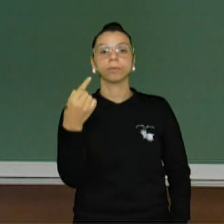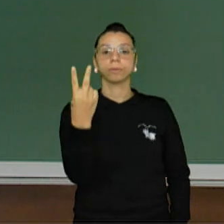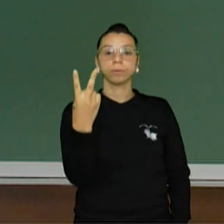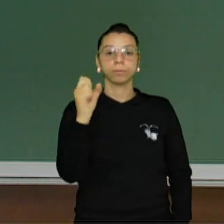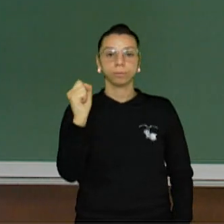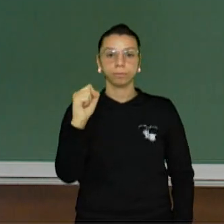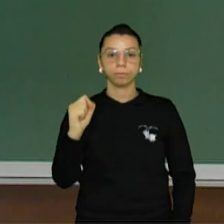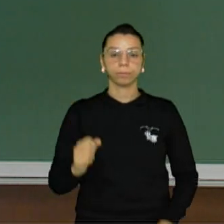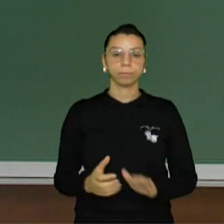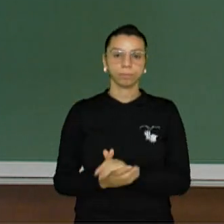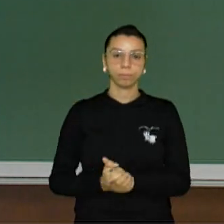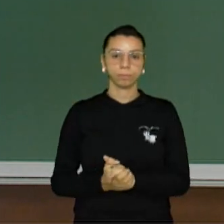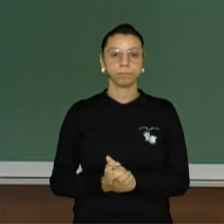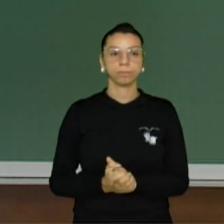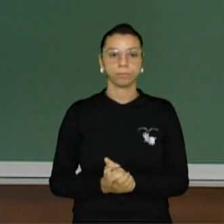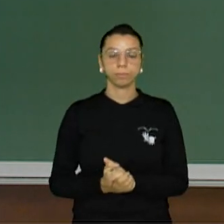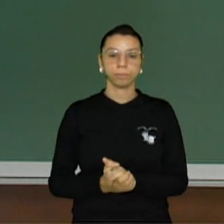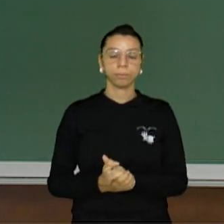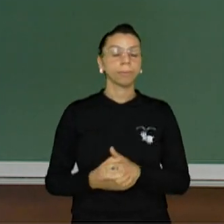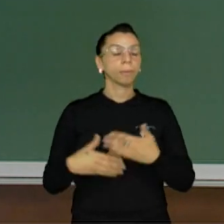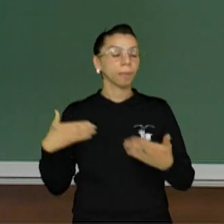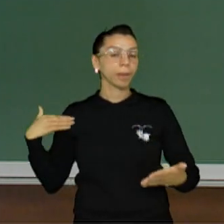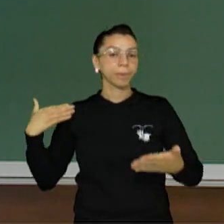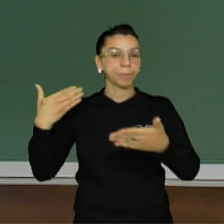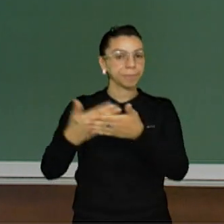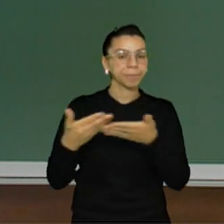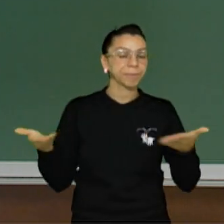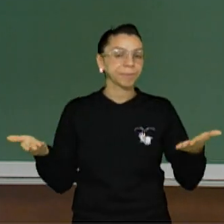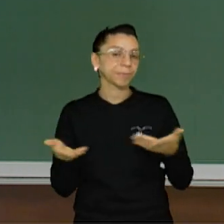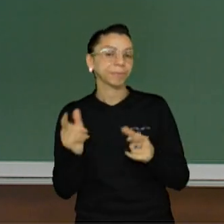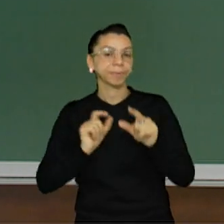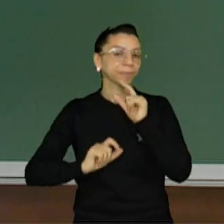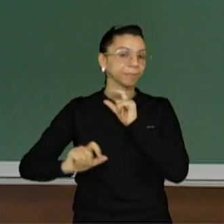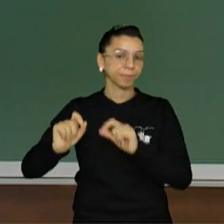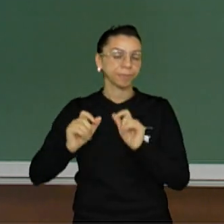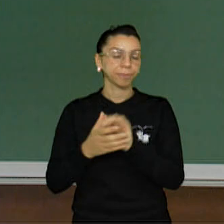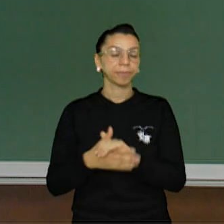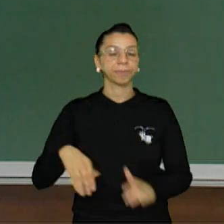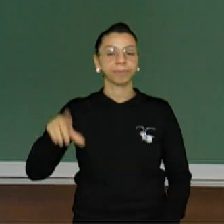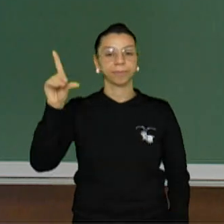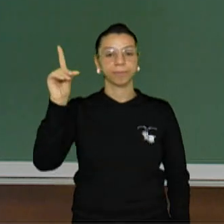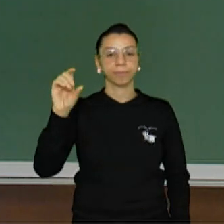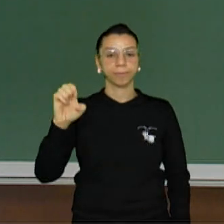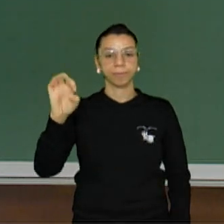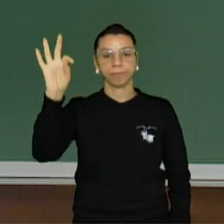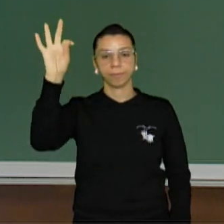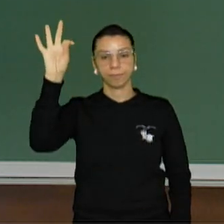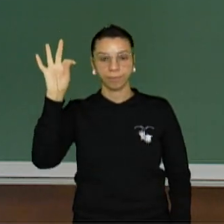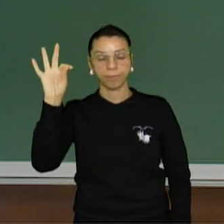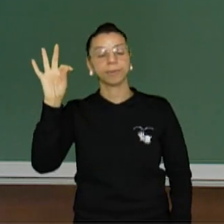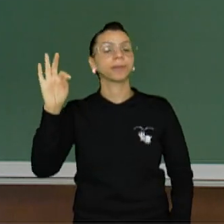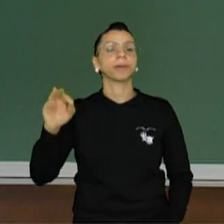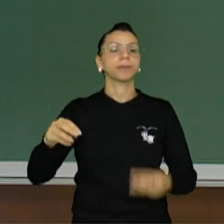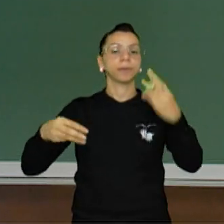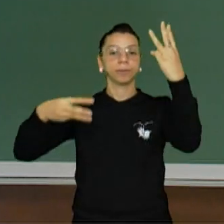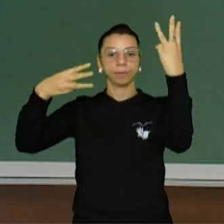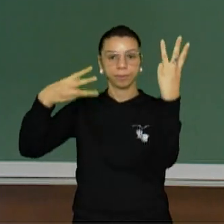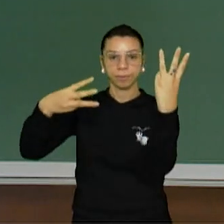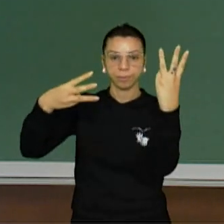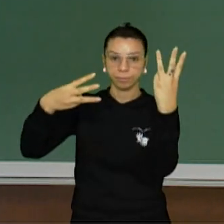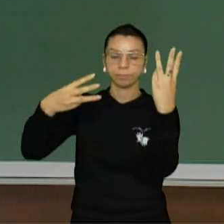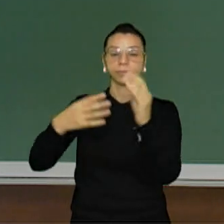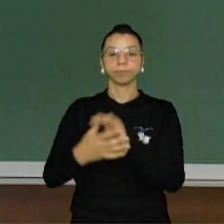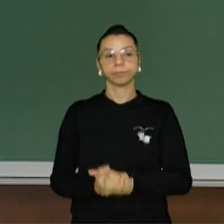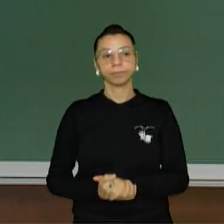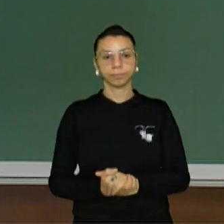28. Gente, nessa aula, né, a gente viu o determinante de uma matriz de ordem 3 por 3, né, de ordem 3, ou 3